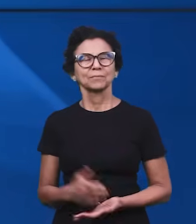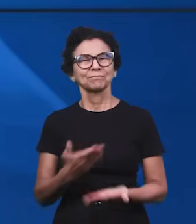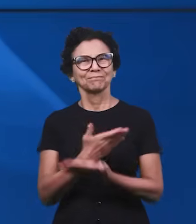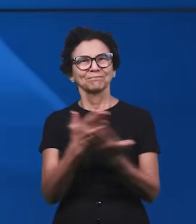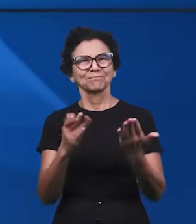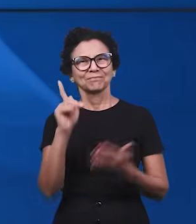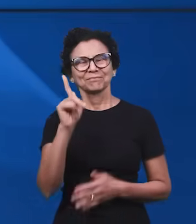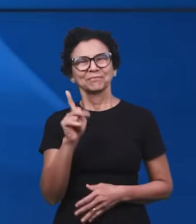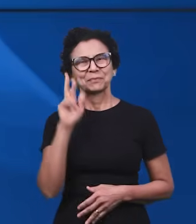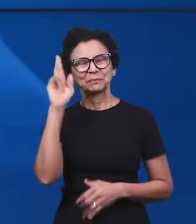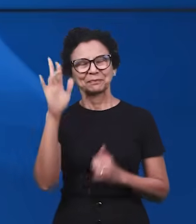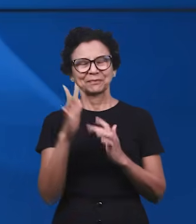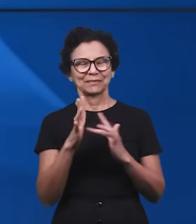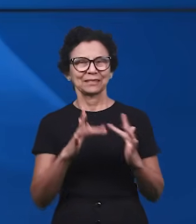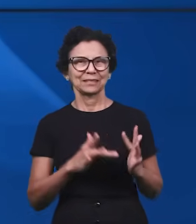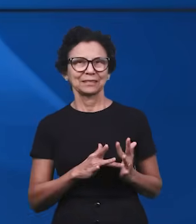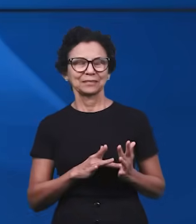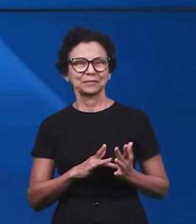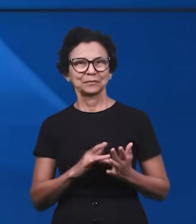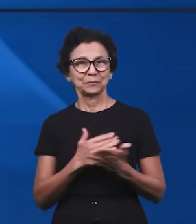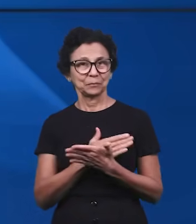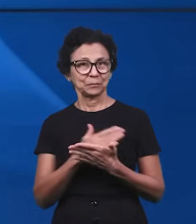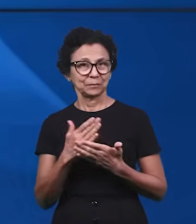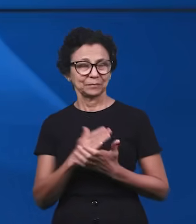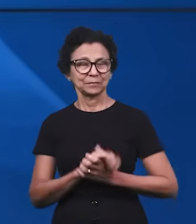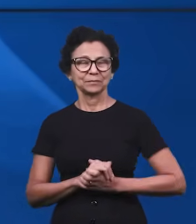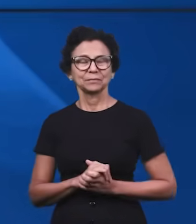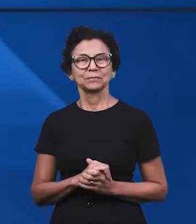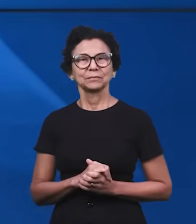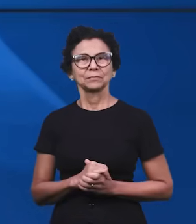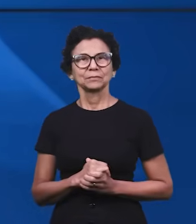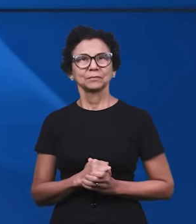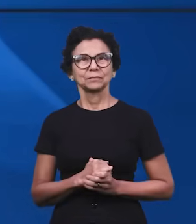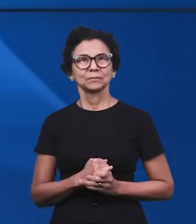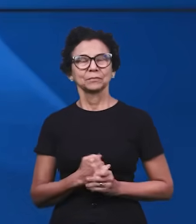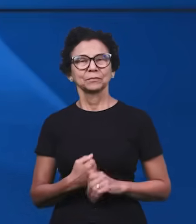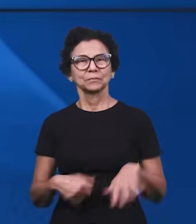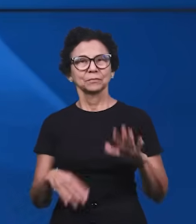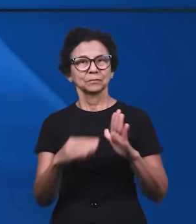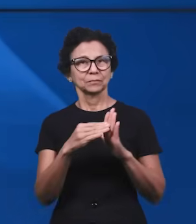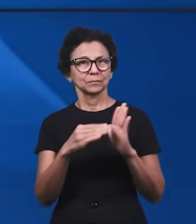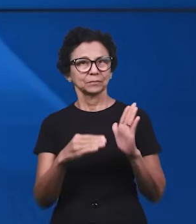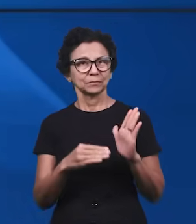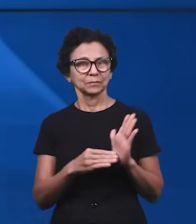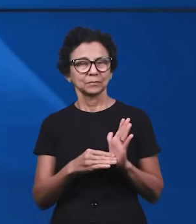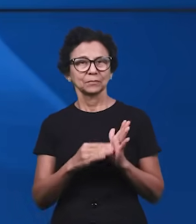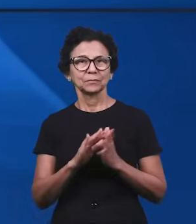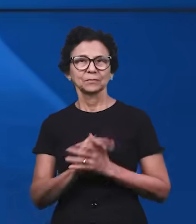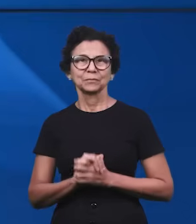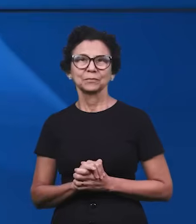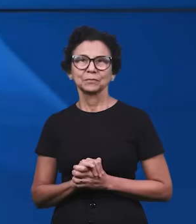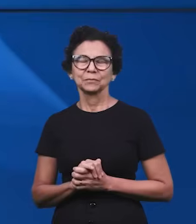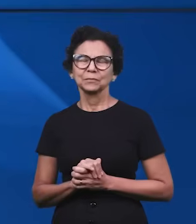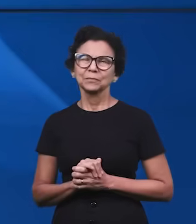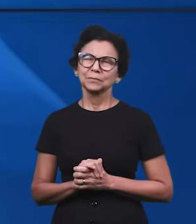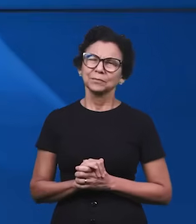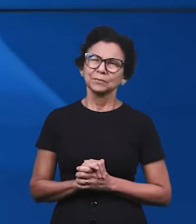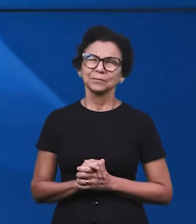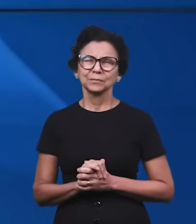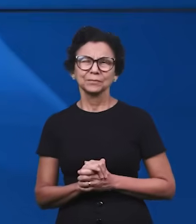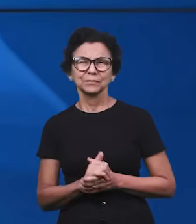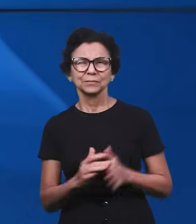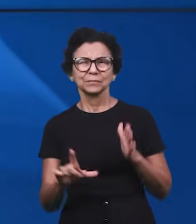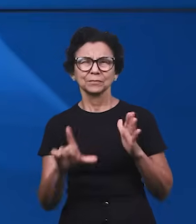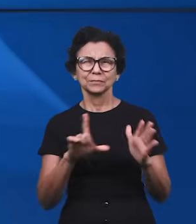Eu saúdo os irmãos com a paz do Senhor Jesus. Nós estamos dando início agora a este conteúdo que vai ao ar sempre um pouco antes da Escola